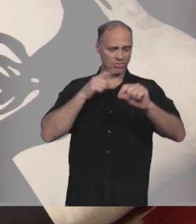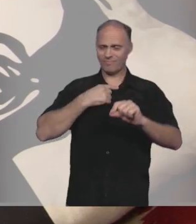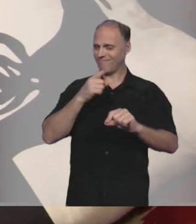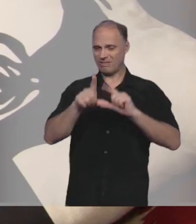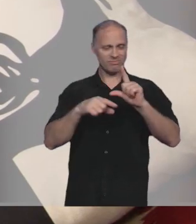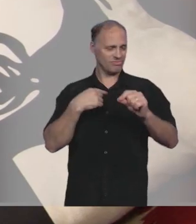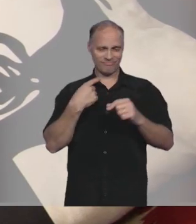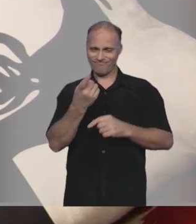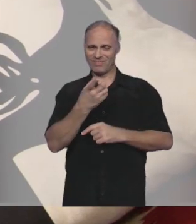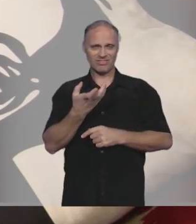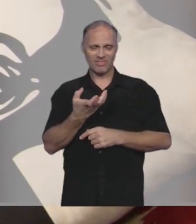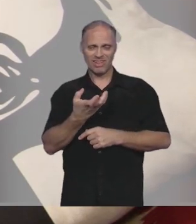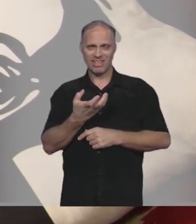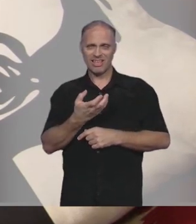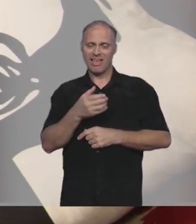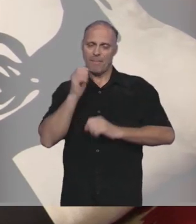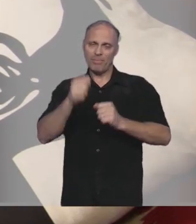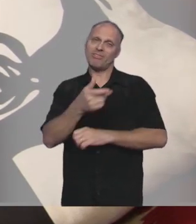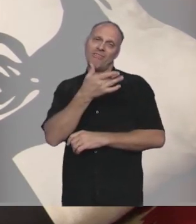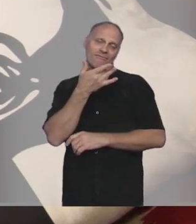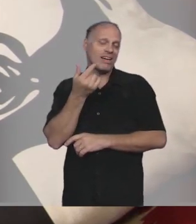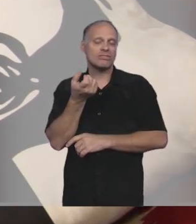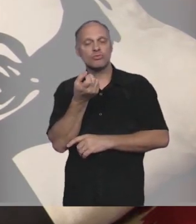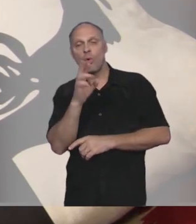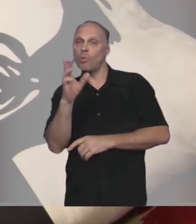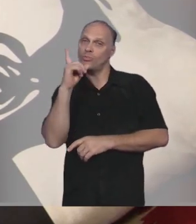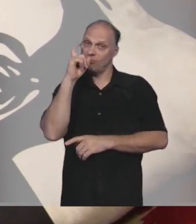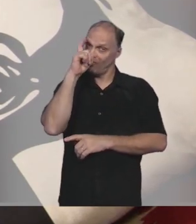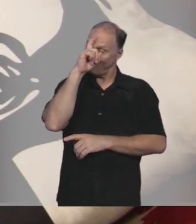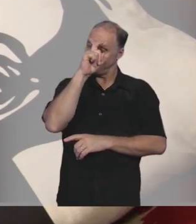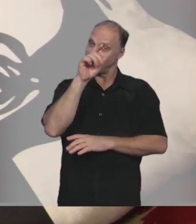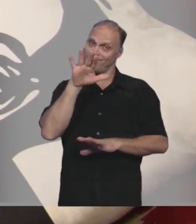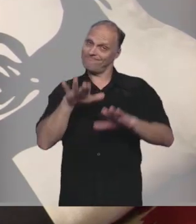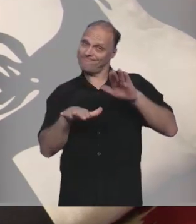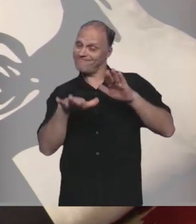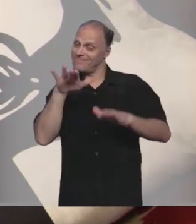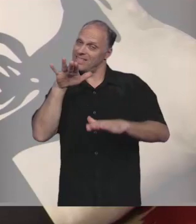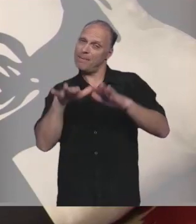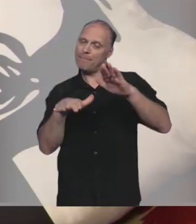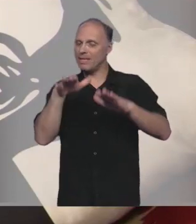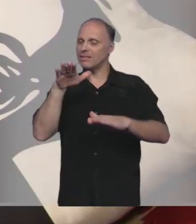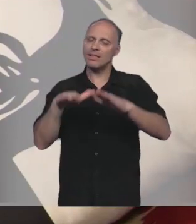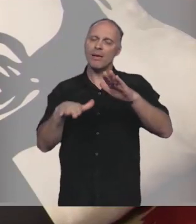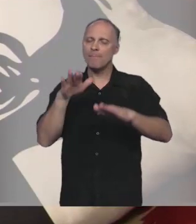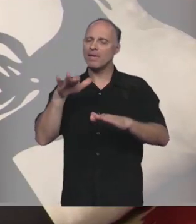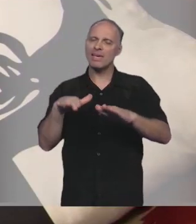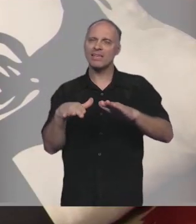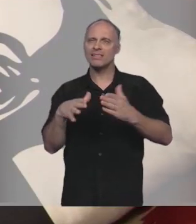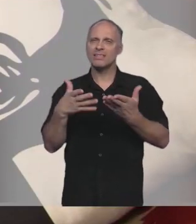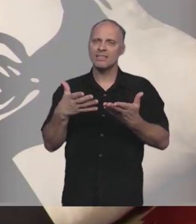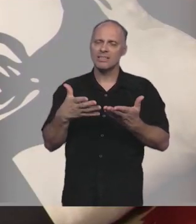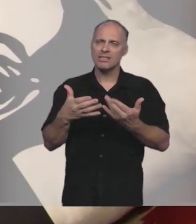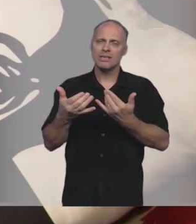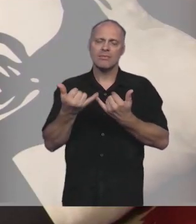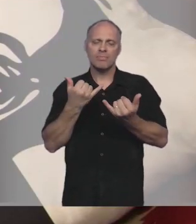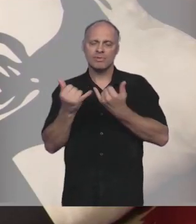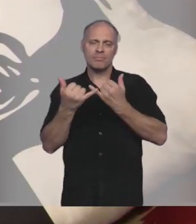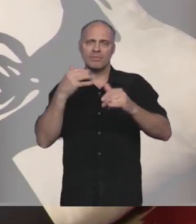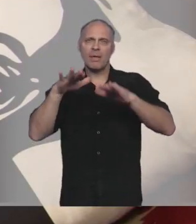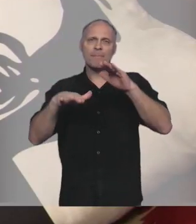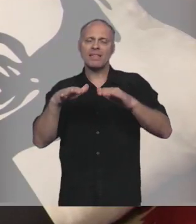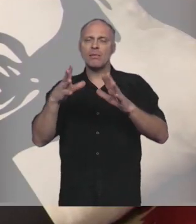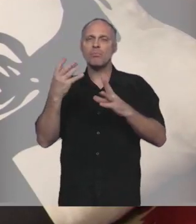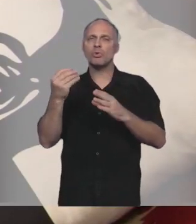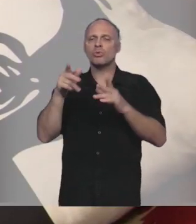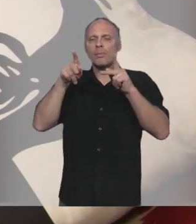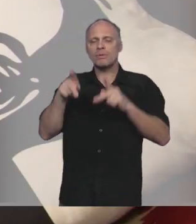escolheu pode ser fácil, pode ser difícil, né? Depende muito, acho que depende